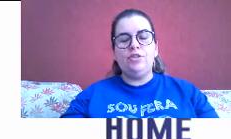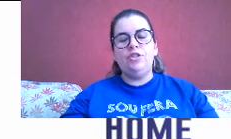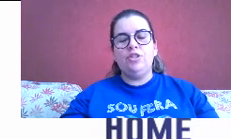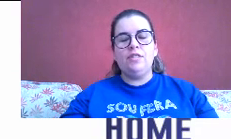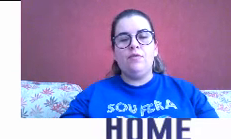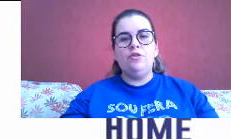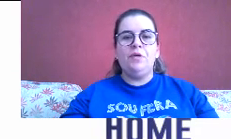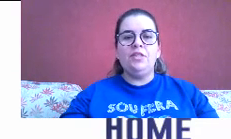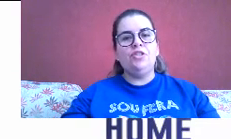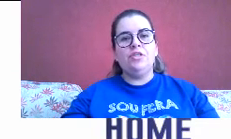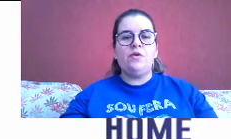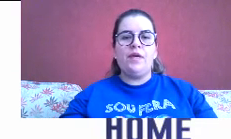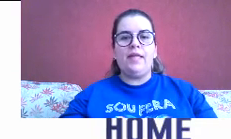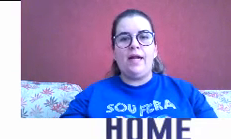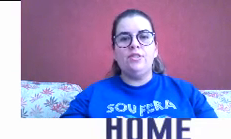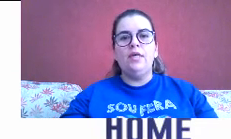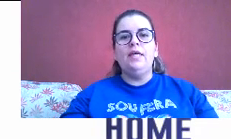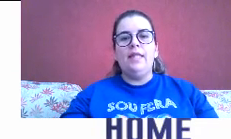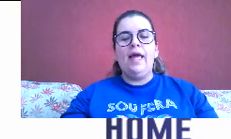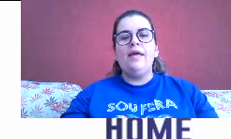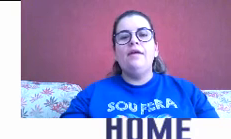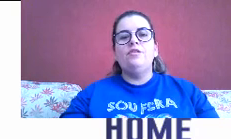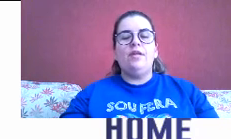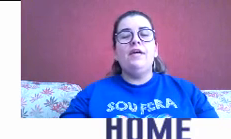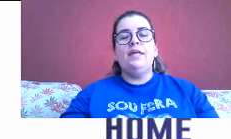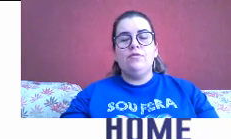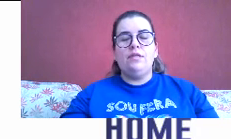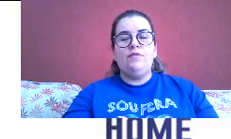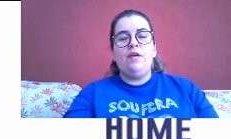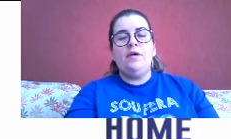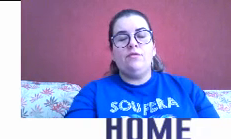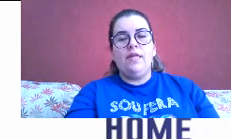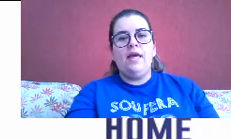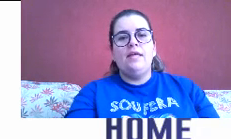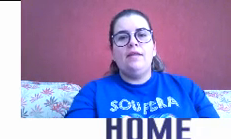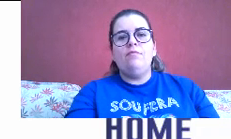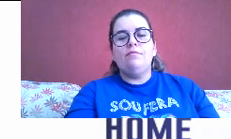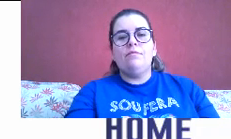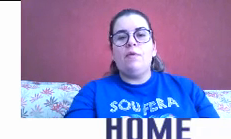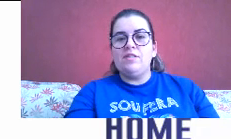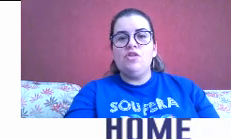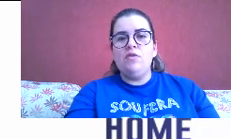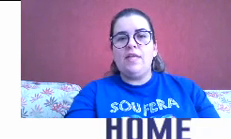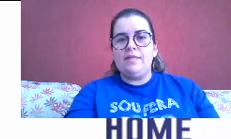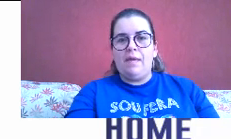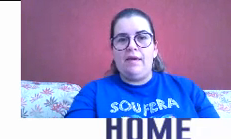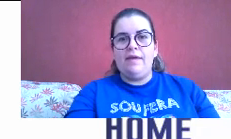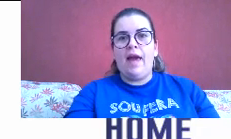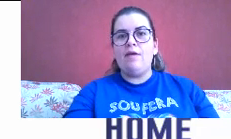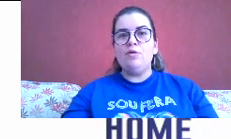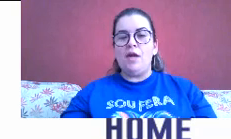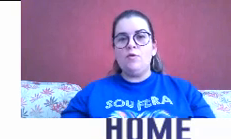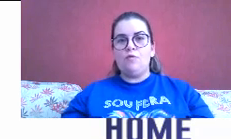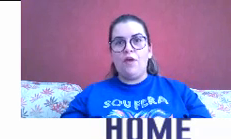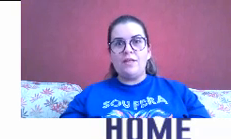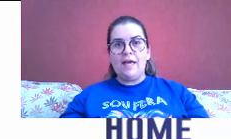e à tarde tinha dias que eu ia de manhã tinha dias que eu ia à tarde né teve anos tiveram anos né então eu assisti os x-men